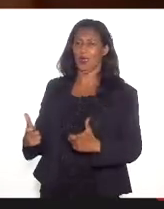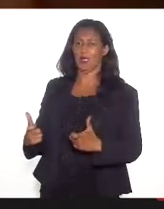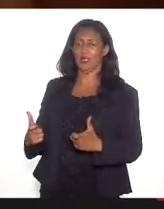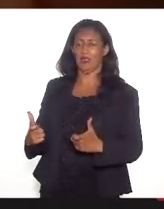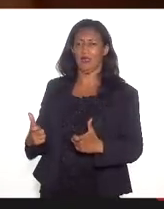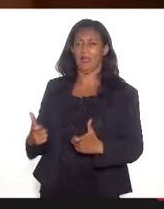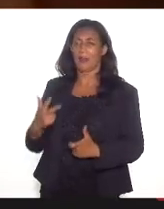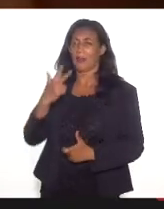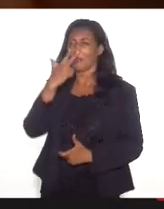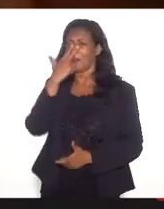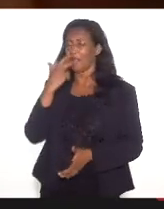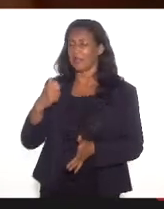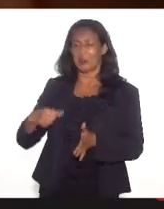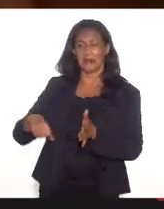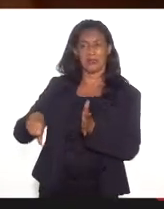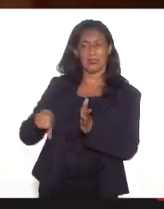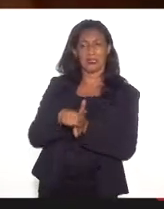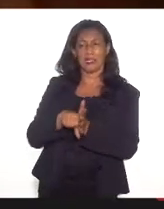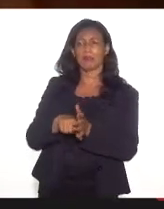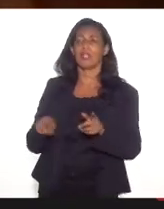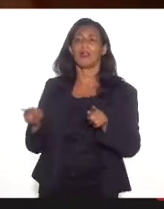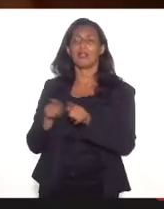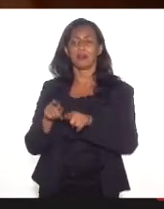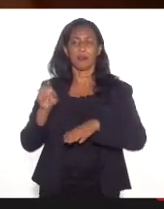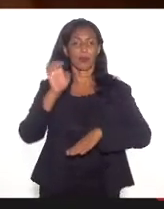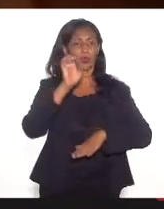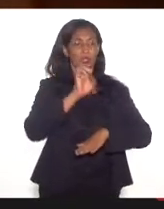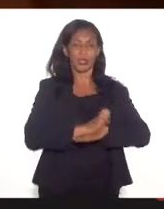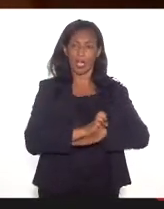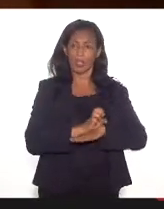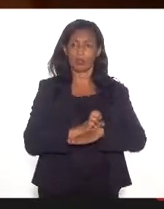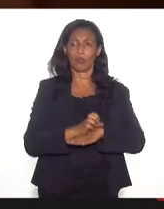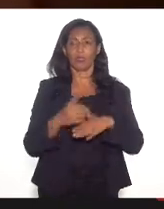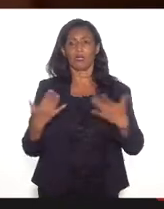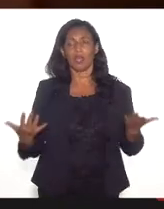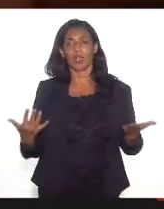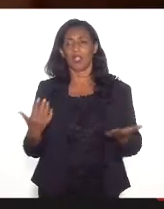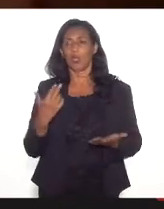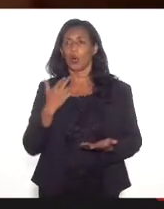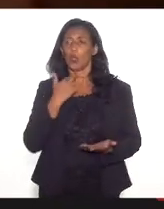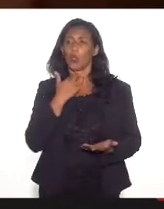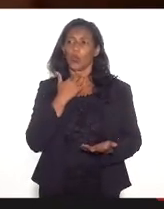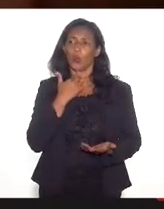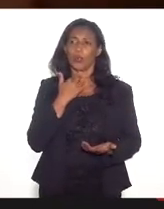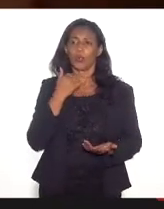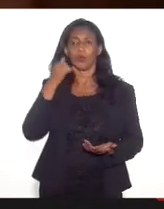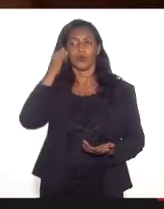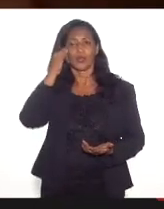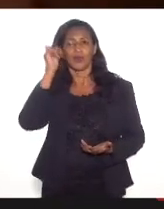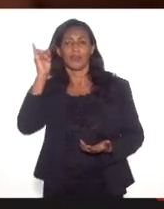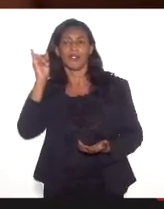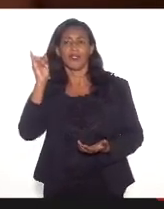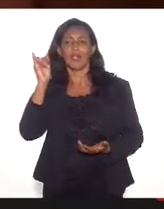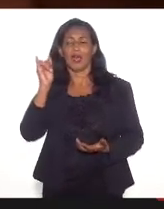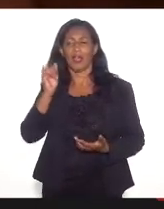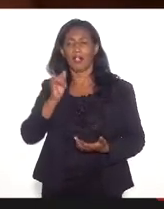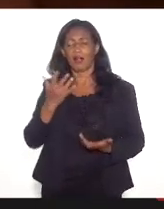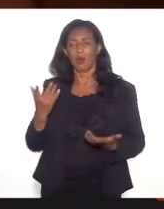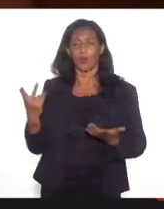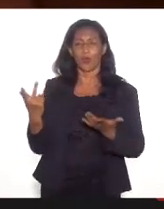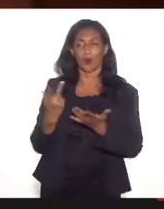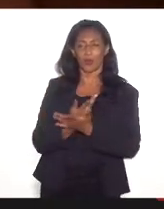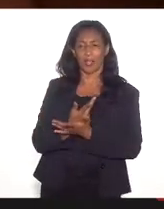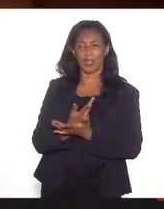crime e violência praticada pelo Estado. E aí é inevitável não fazer menção absurda, a inaceitável